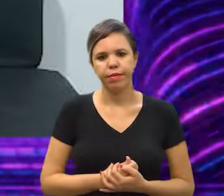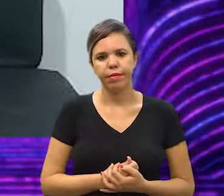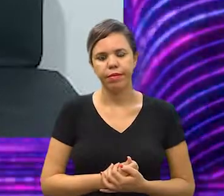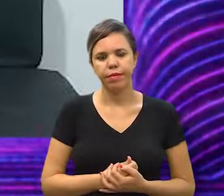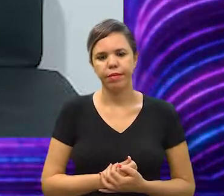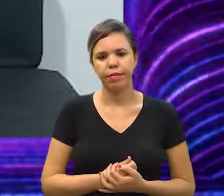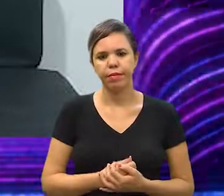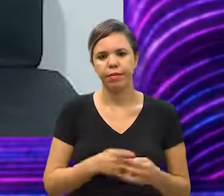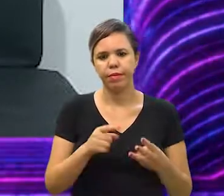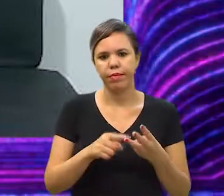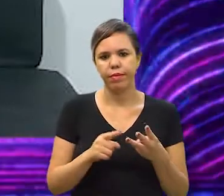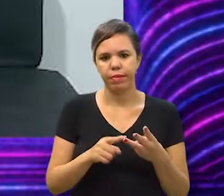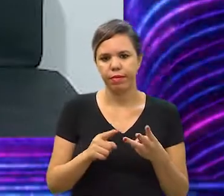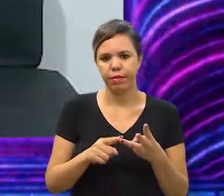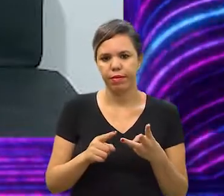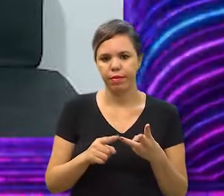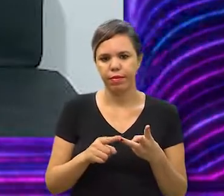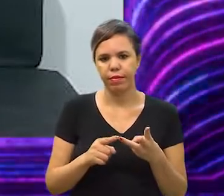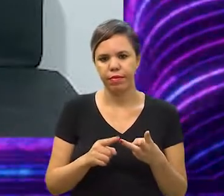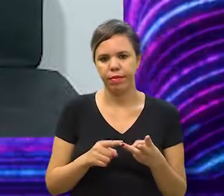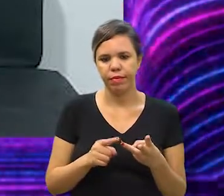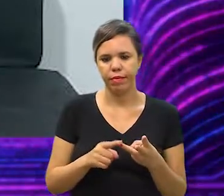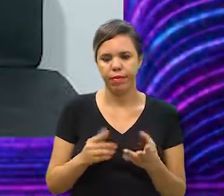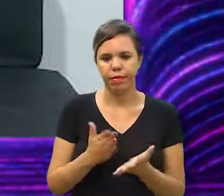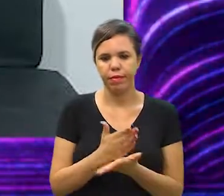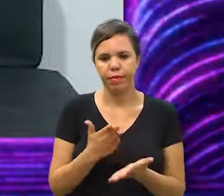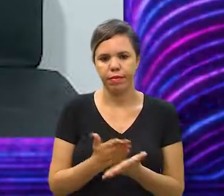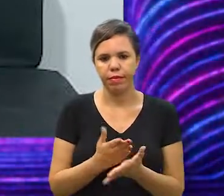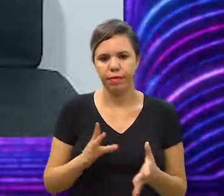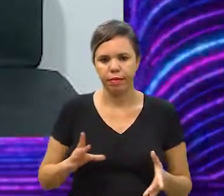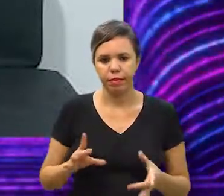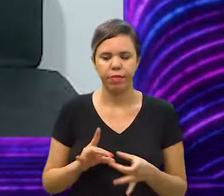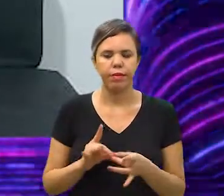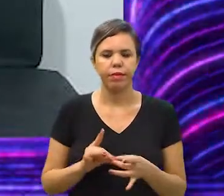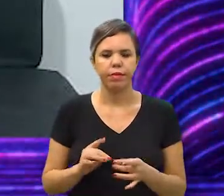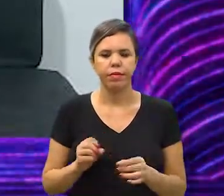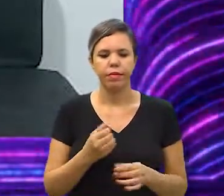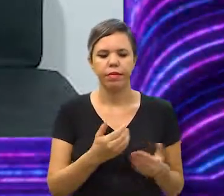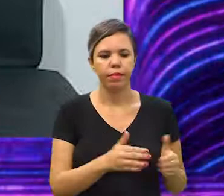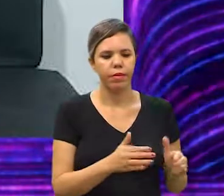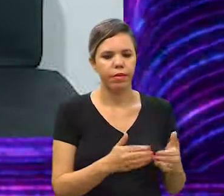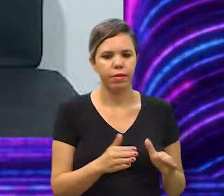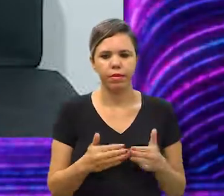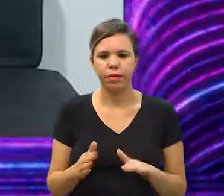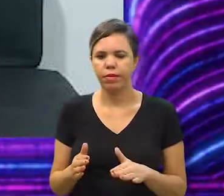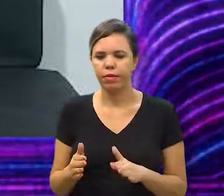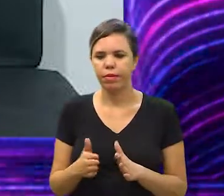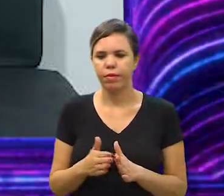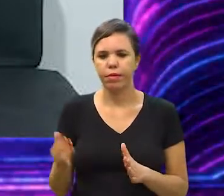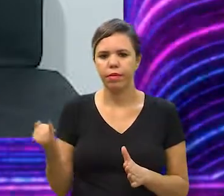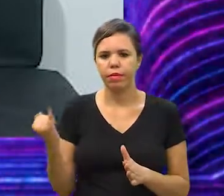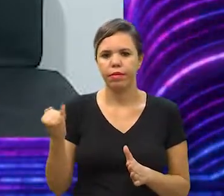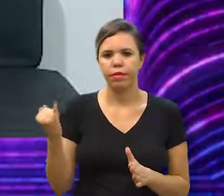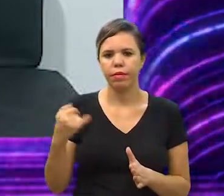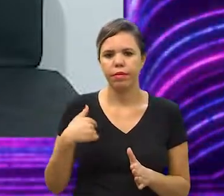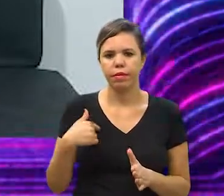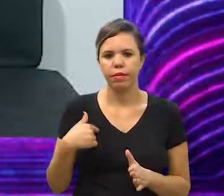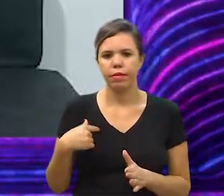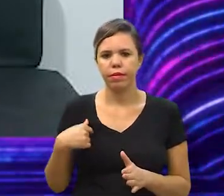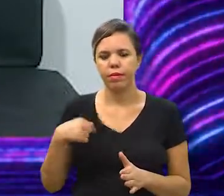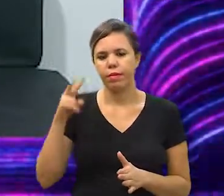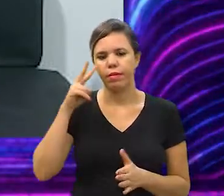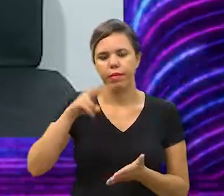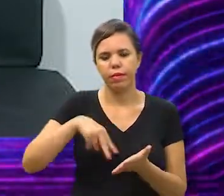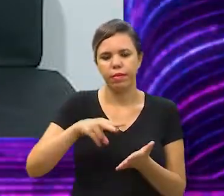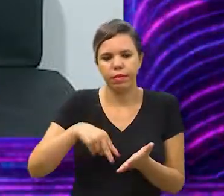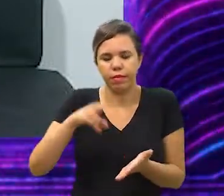E aí nesse terceiro volume eu acredito que a gente amarrou tudo que ficou aberto nos outros 2 volumes, né? Que é uma parte muito importante. Eu, pelo menos, quando eu